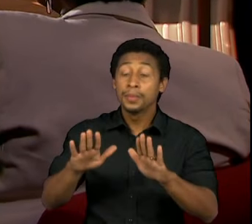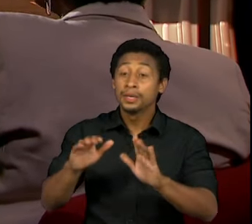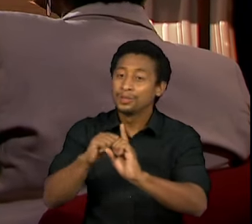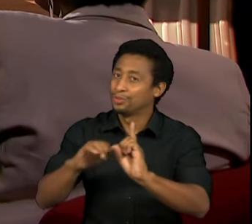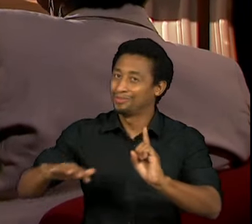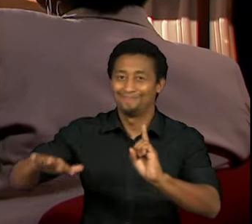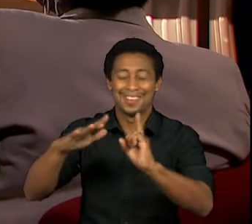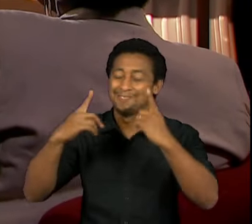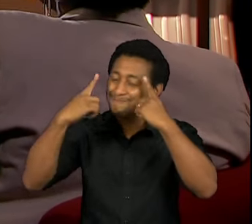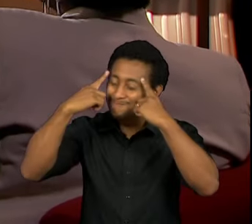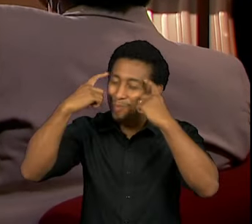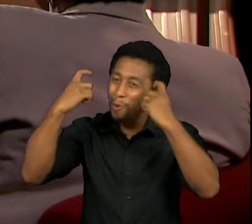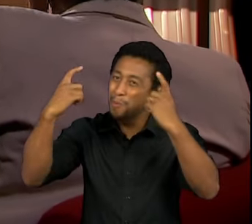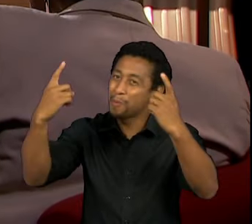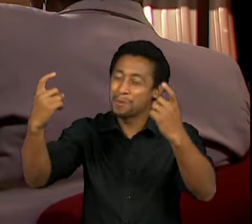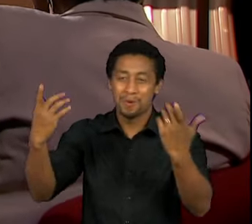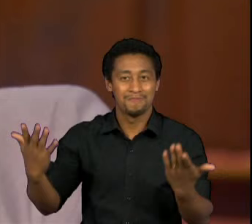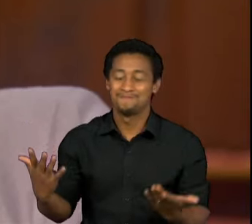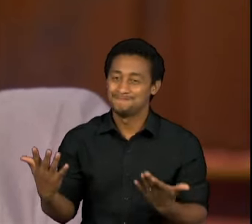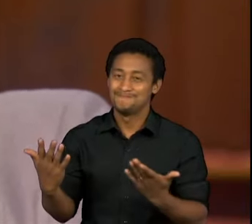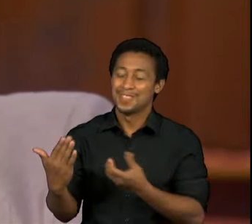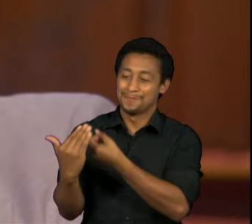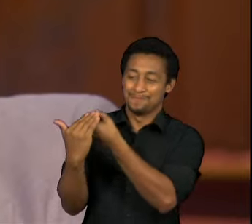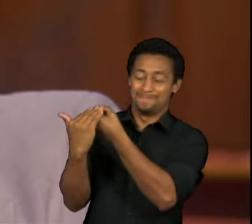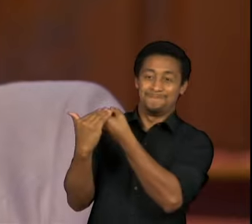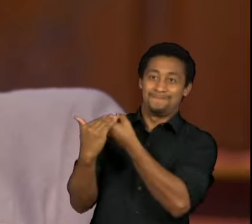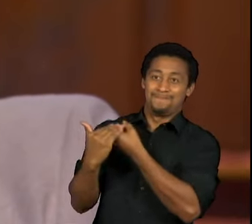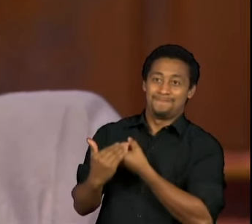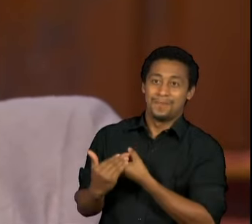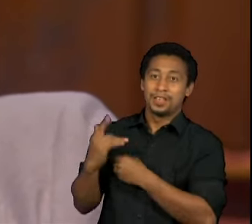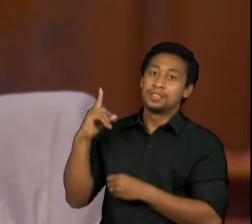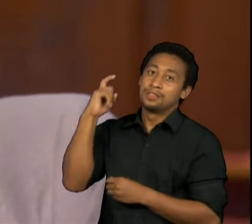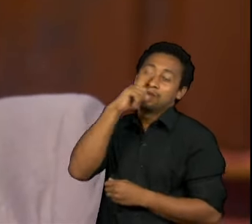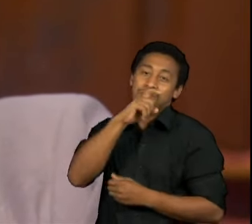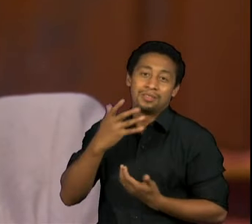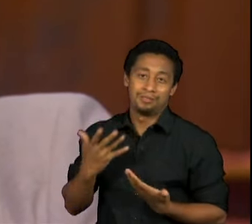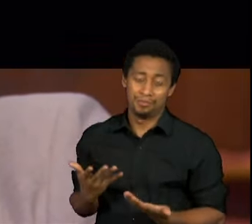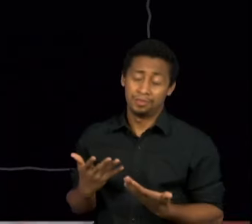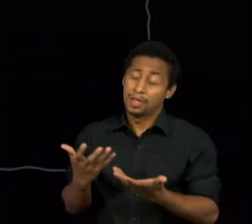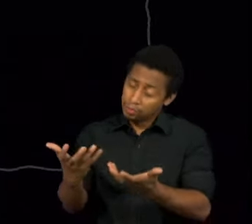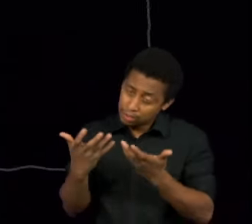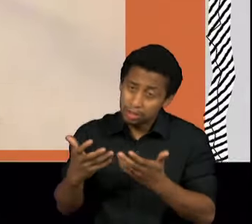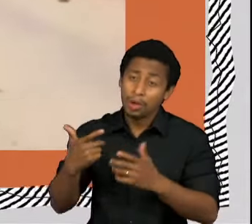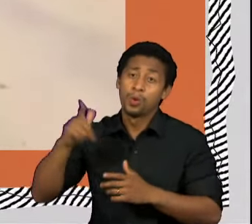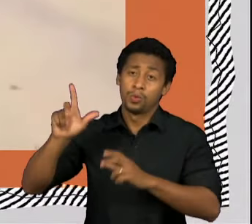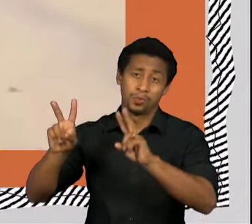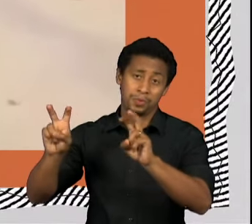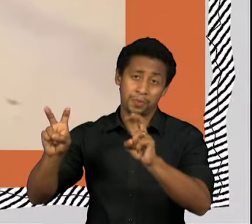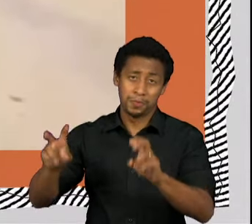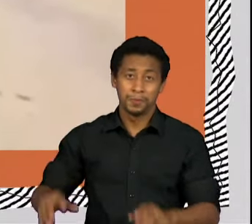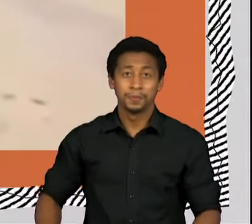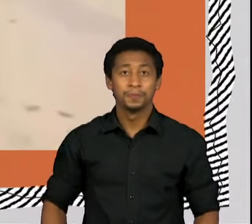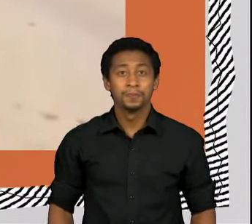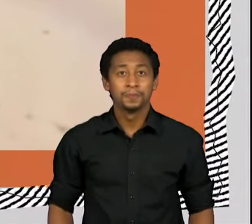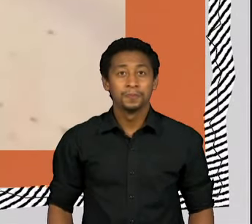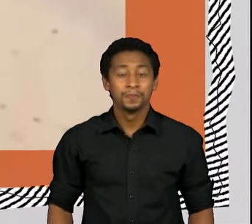né nos permite não falar sobre essas coisas então eu também gostaria de ver a logística SA